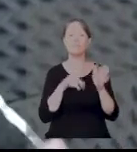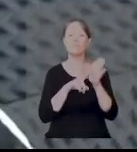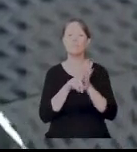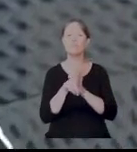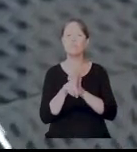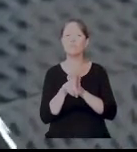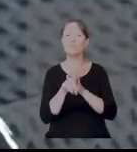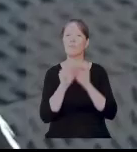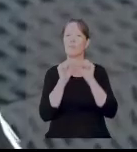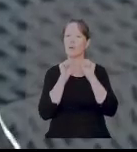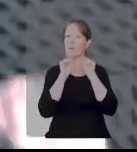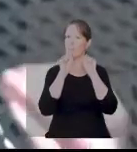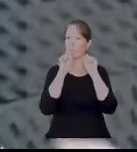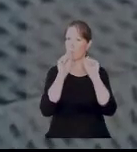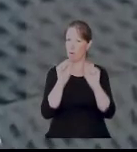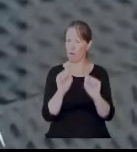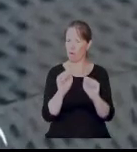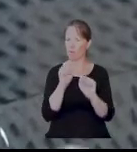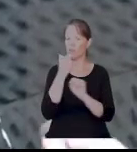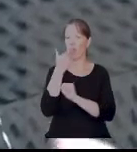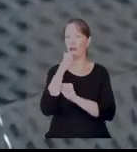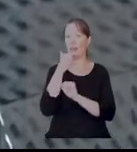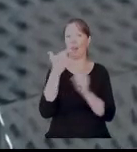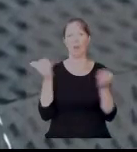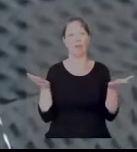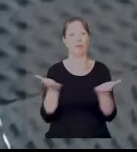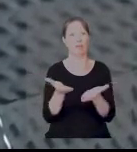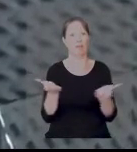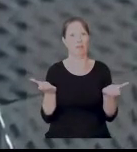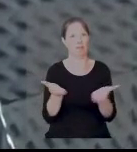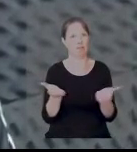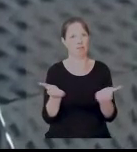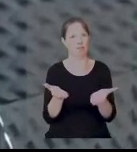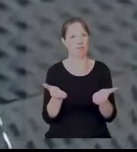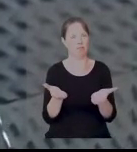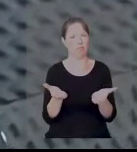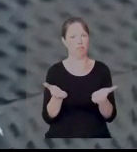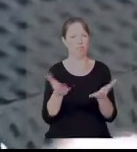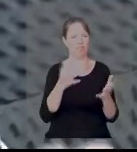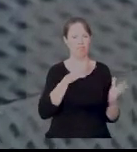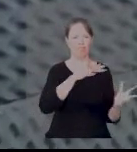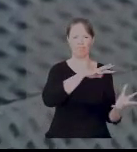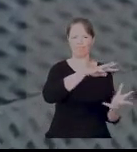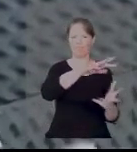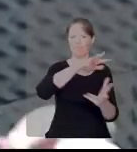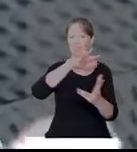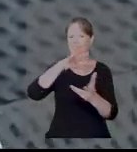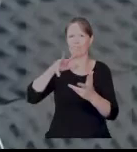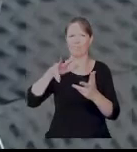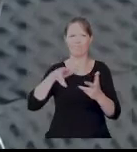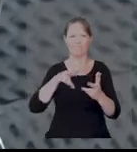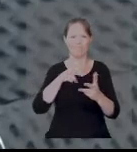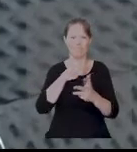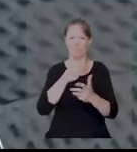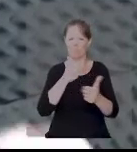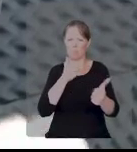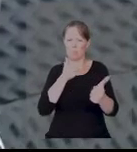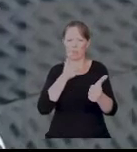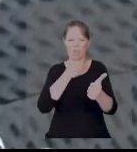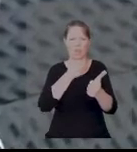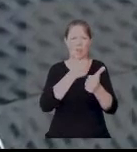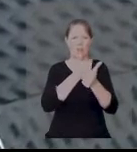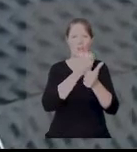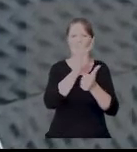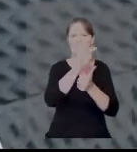Então perguntamos: poderemos ainda estar alegres nos dias de hoje? Não parece que o mundo está à beira do abismo, caminhando